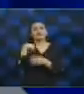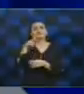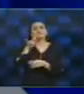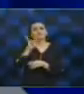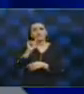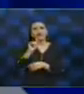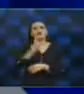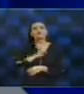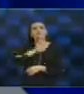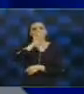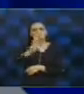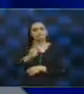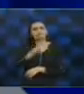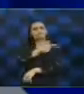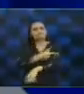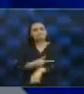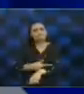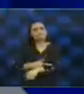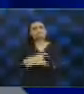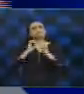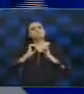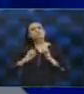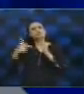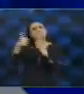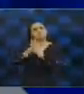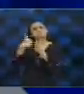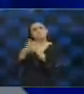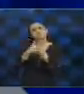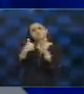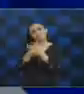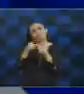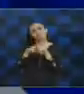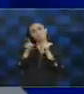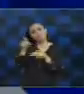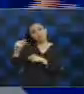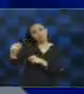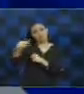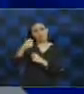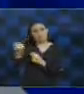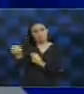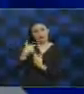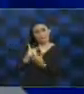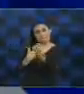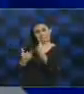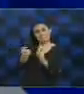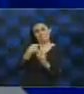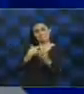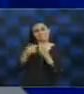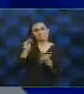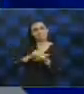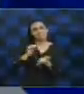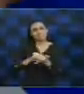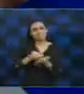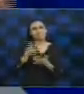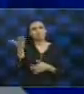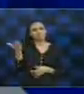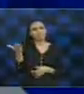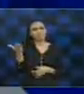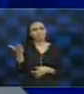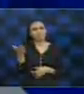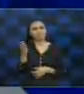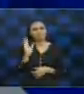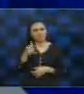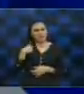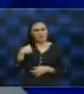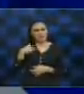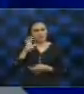com humildade aos questionamentos que me são feitos, inclusive a essa tentativa eterna de jogar pedras que marca a personalidade do candidato. Já me elogiou muito,